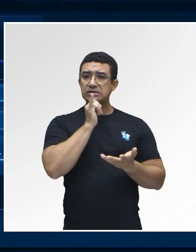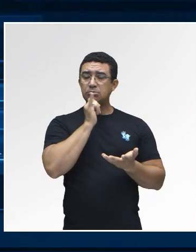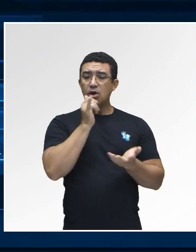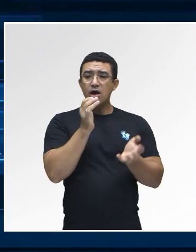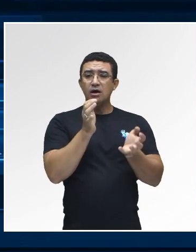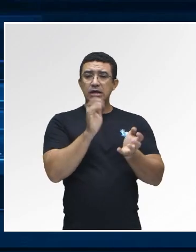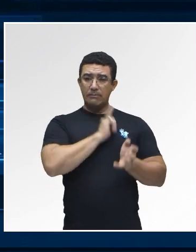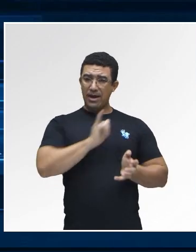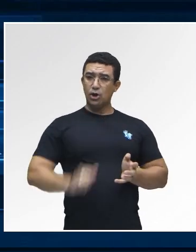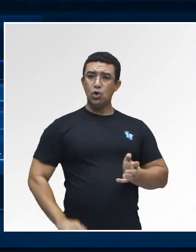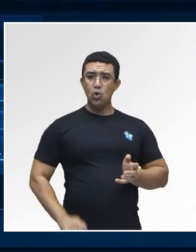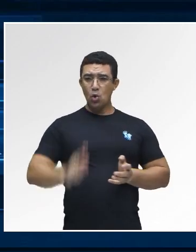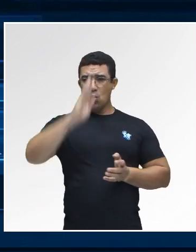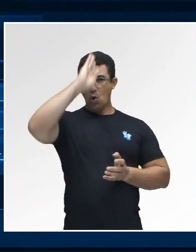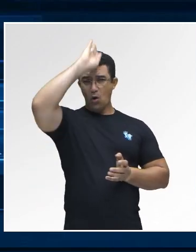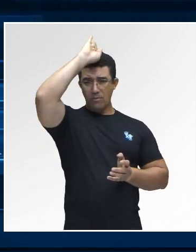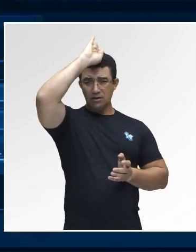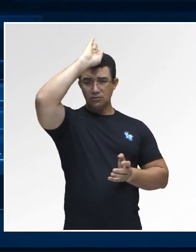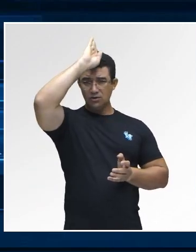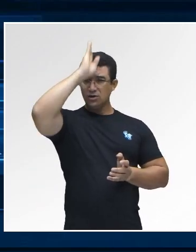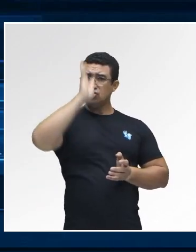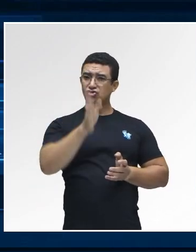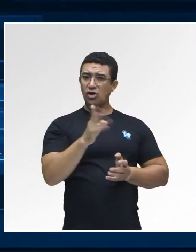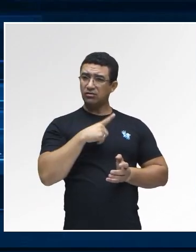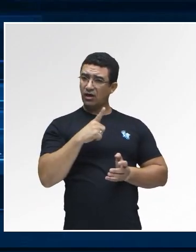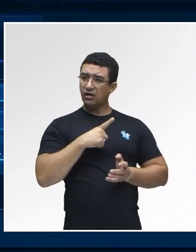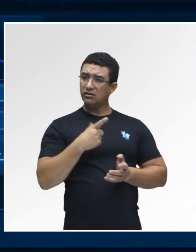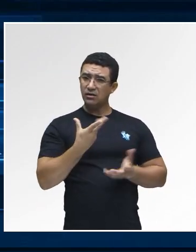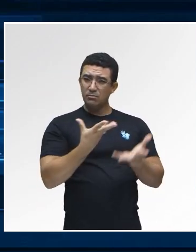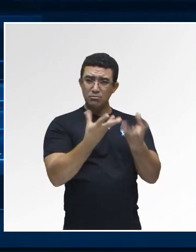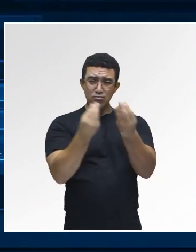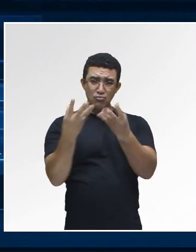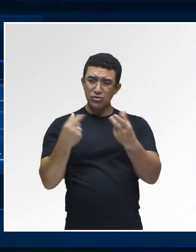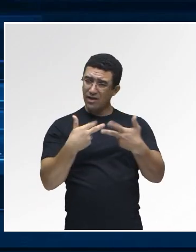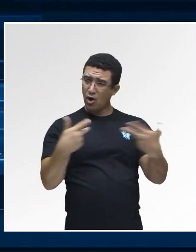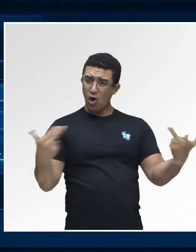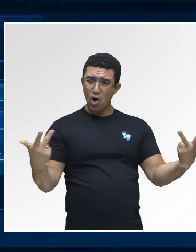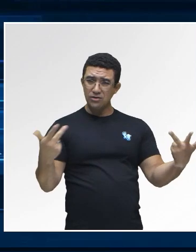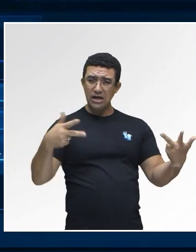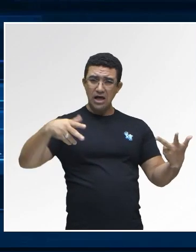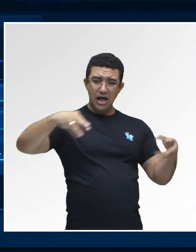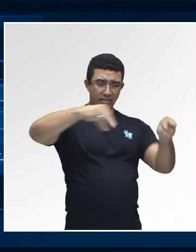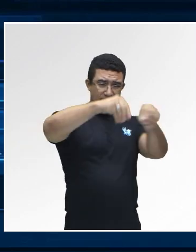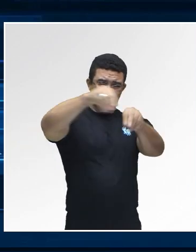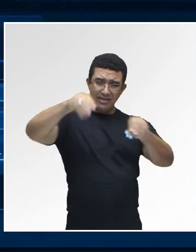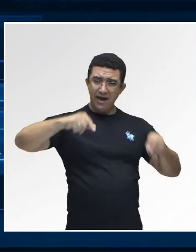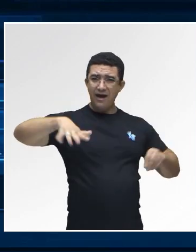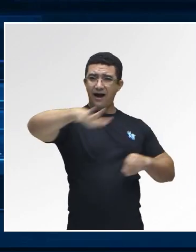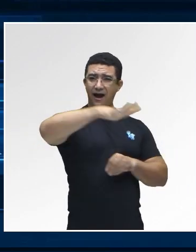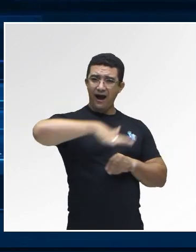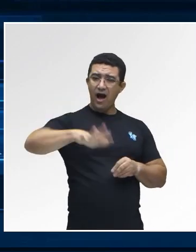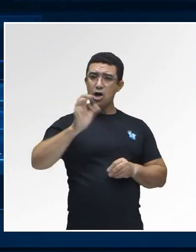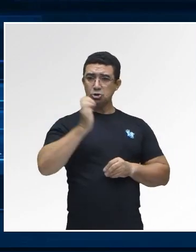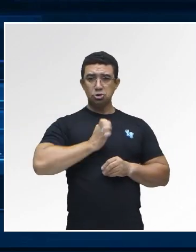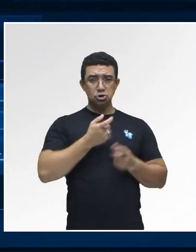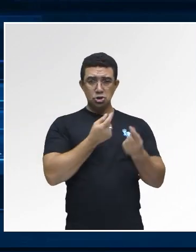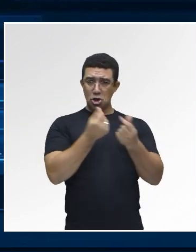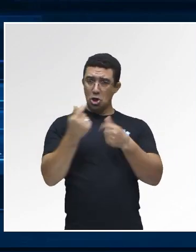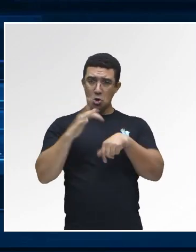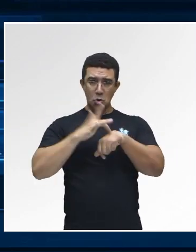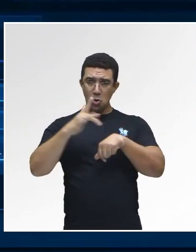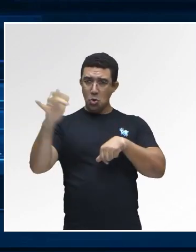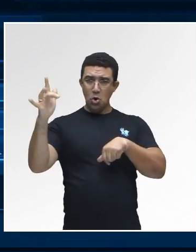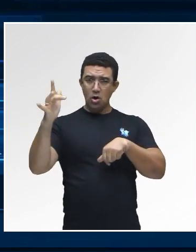grande e eu quero comê-lo sozinho. Em algum momento aquilo ali vai pesar. Eu vou passar mal, aquilo